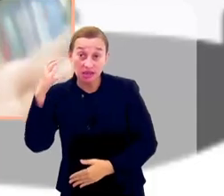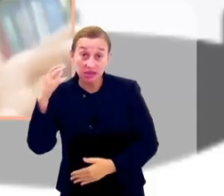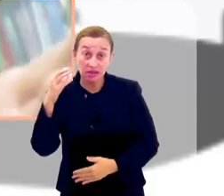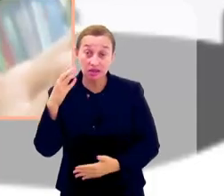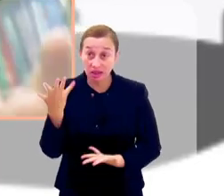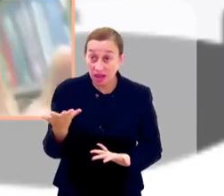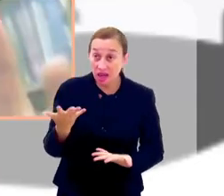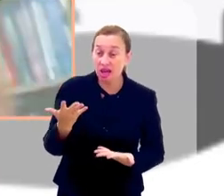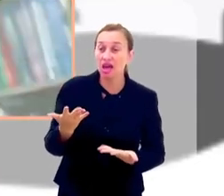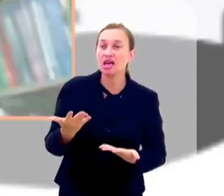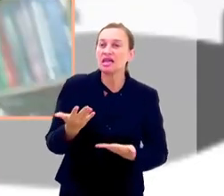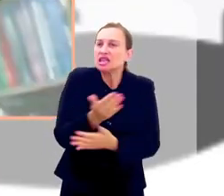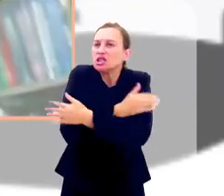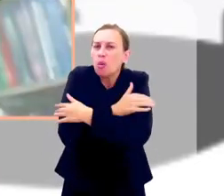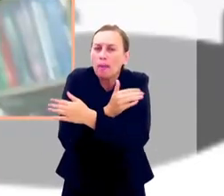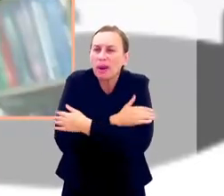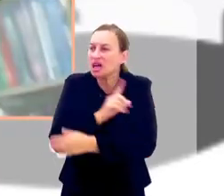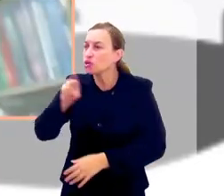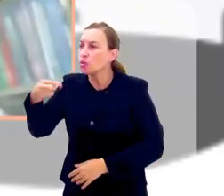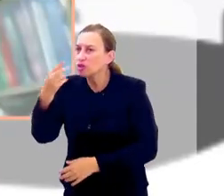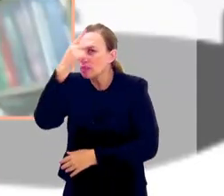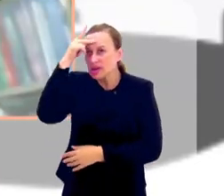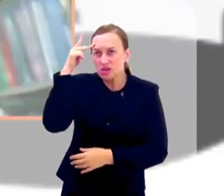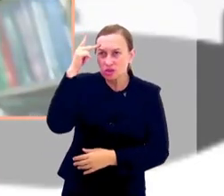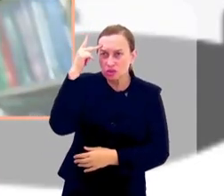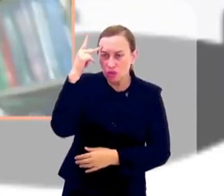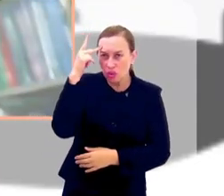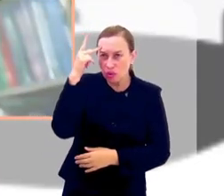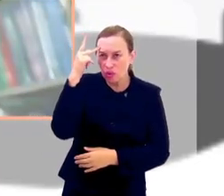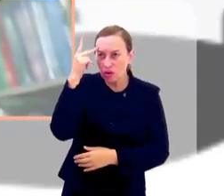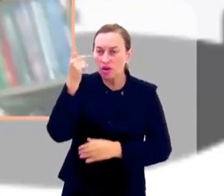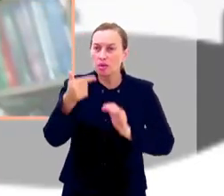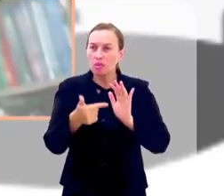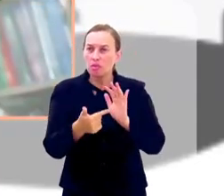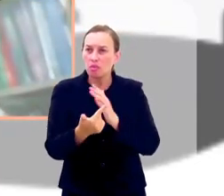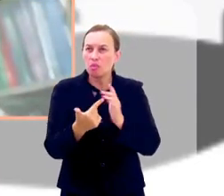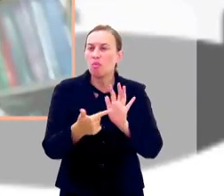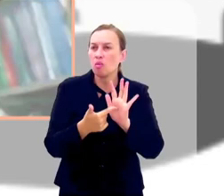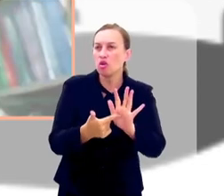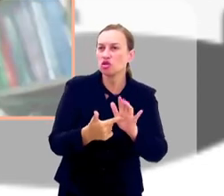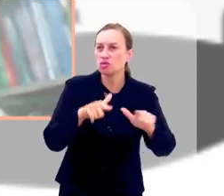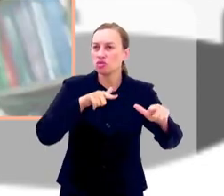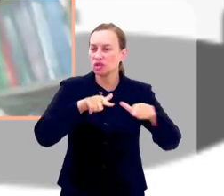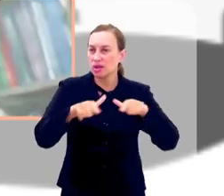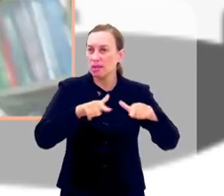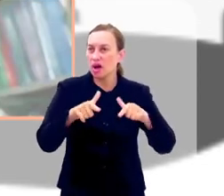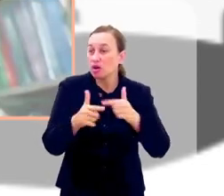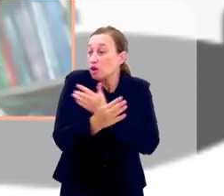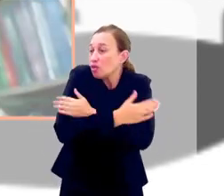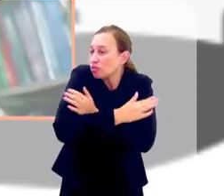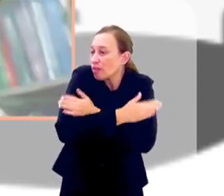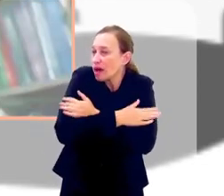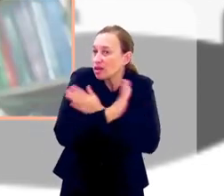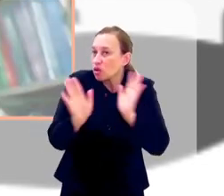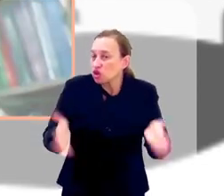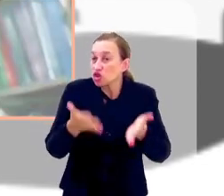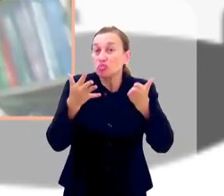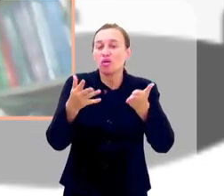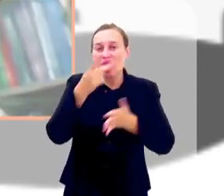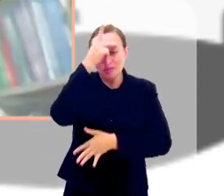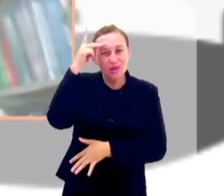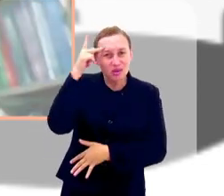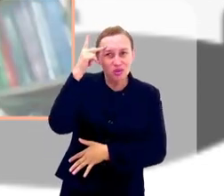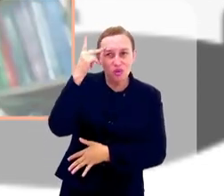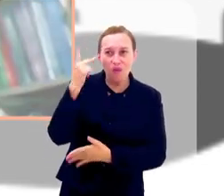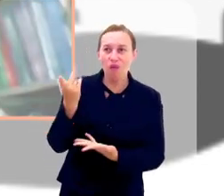explosões químicas, né? Se eu dou um abraço em alguém, tem trabalhos que mostram, um abraço de 30 segundos estimula a produção de